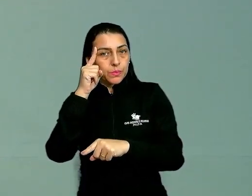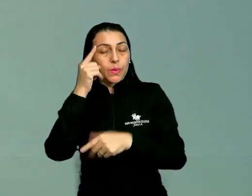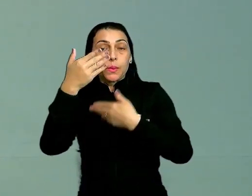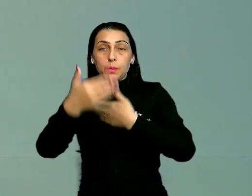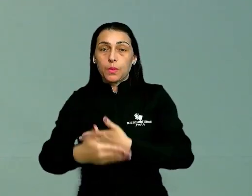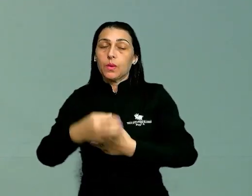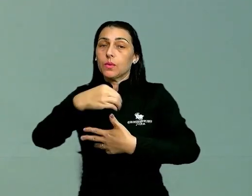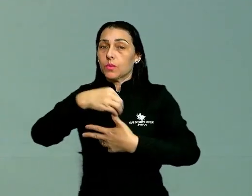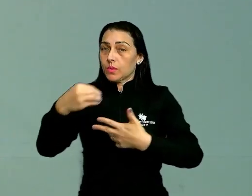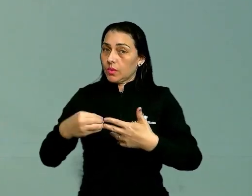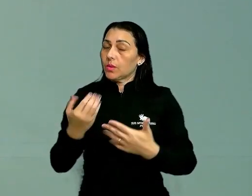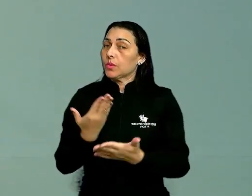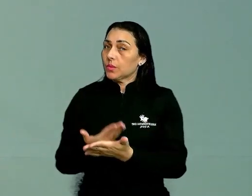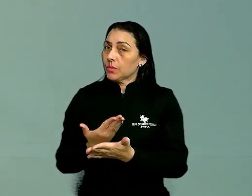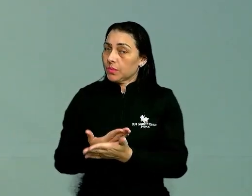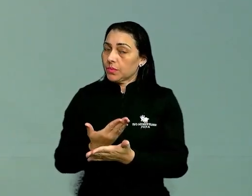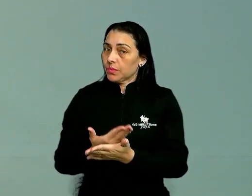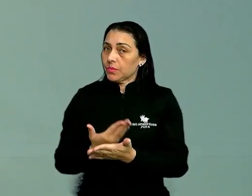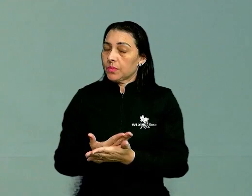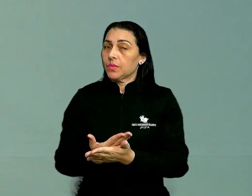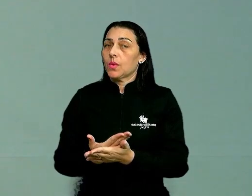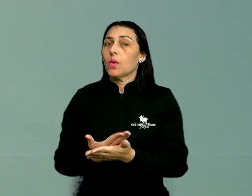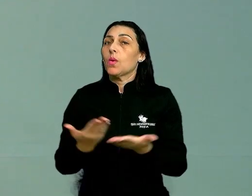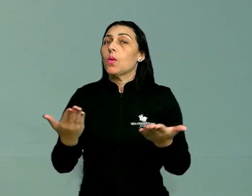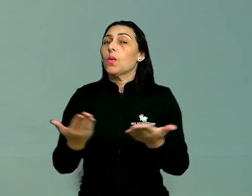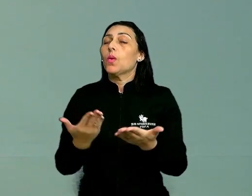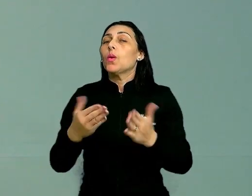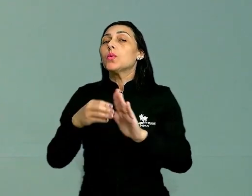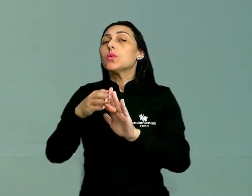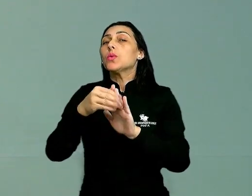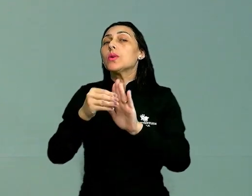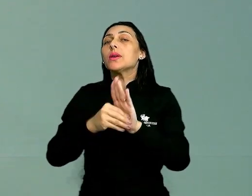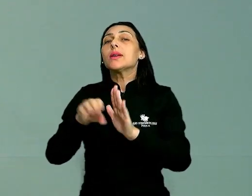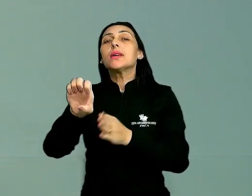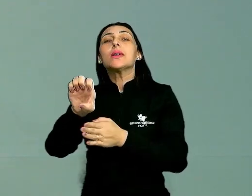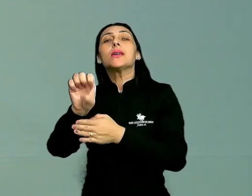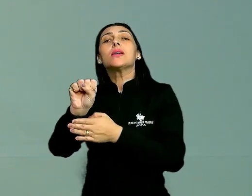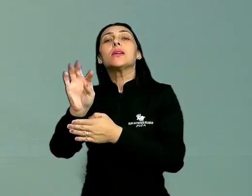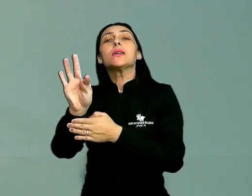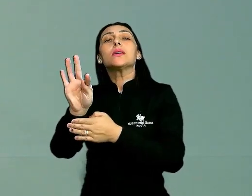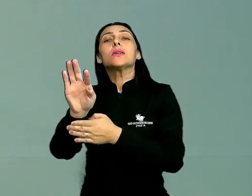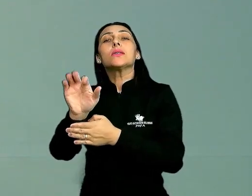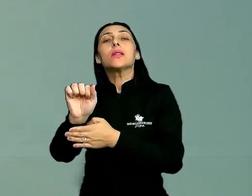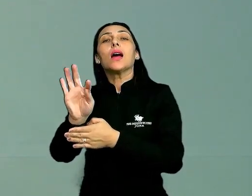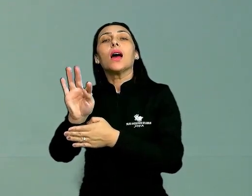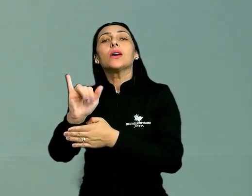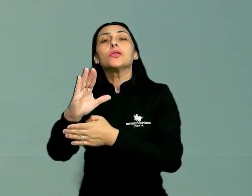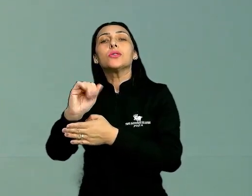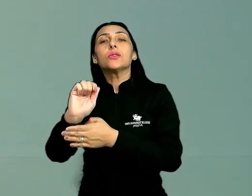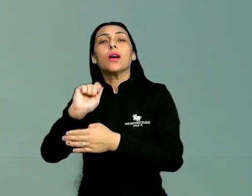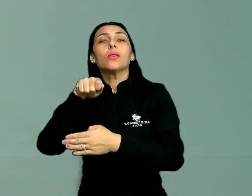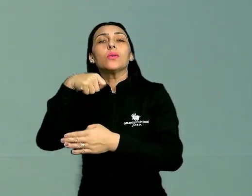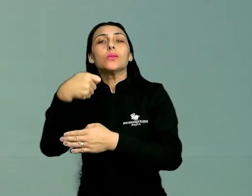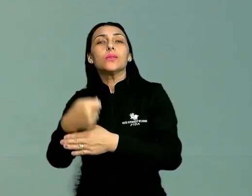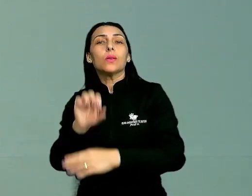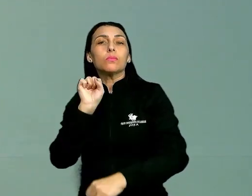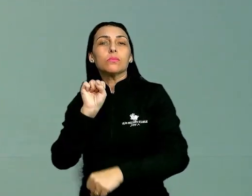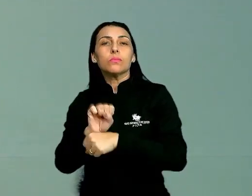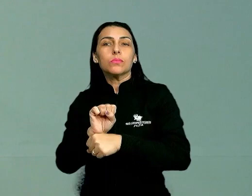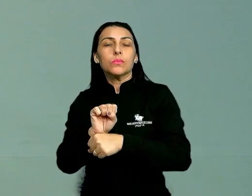provas do Enem que estamos estudando nós vamos estudar então o conteúdo de estática um assunto